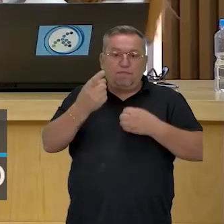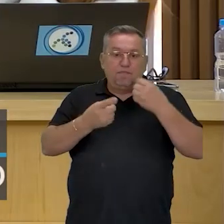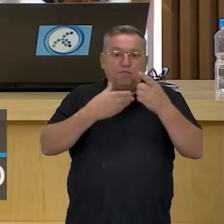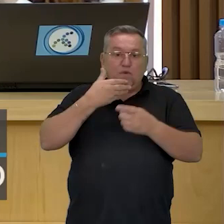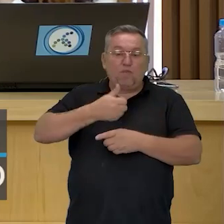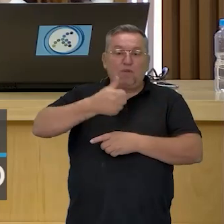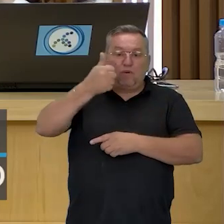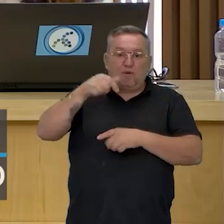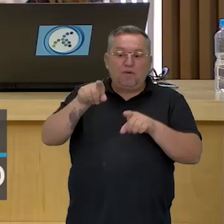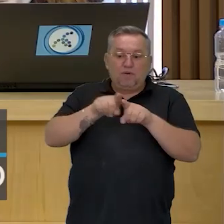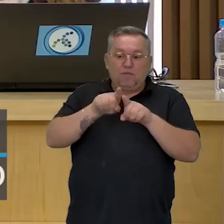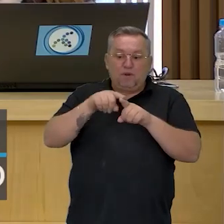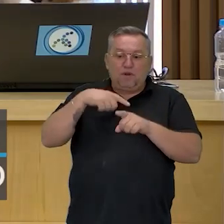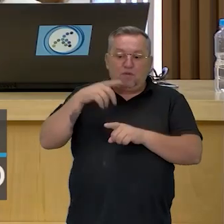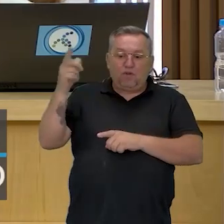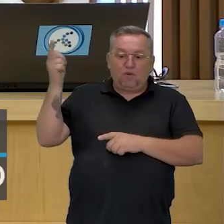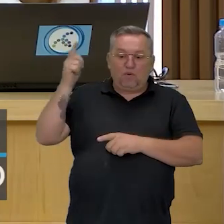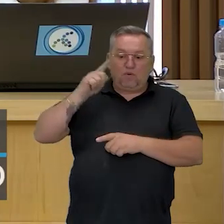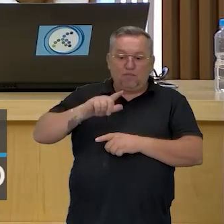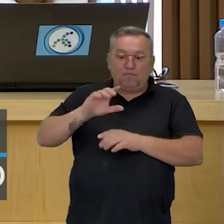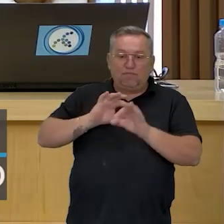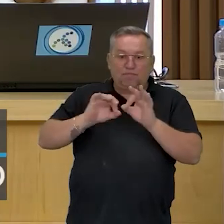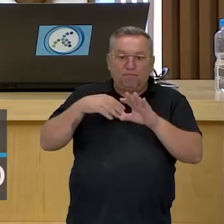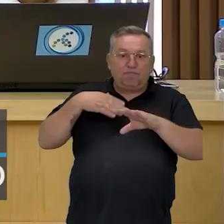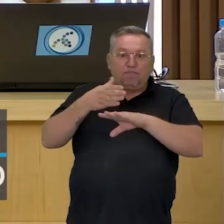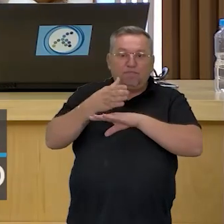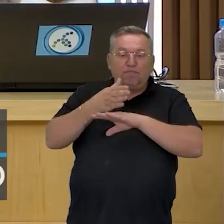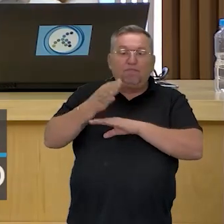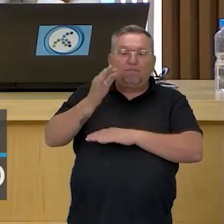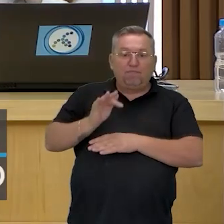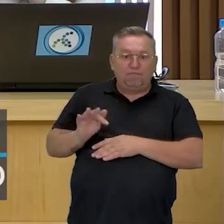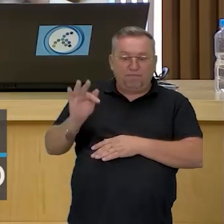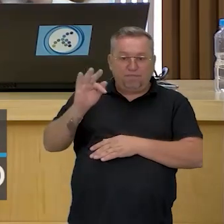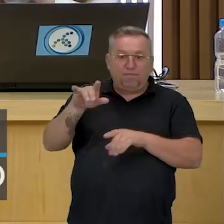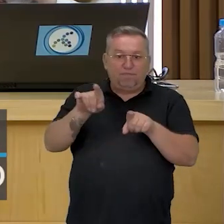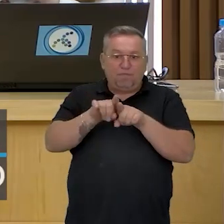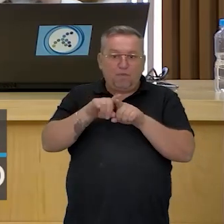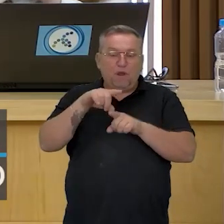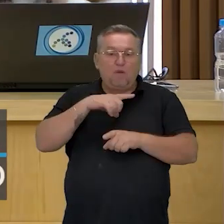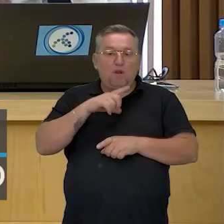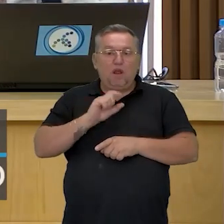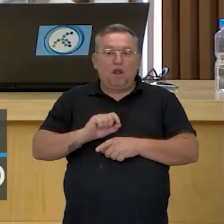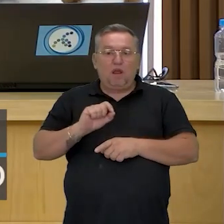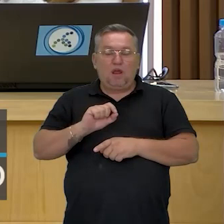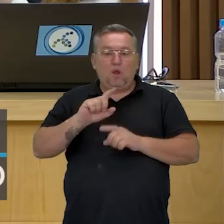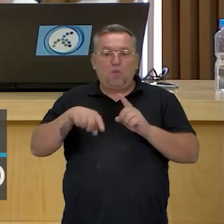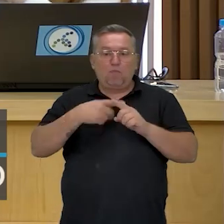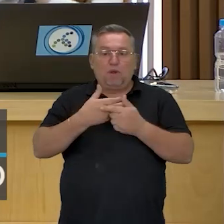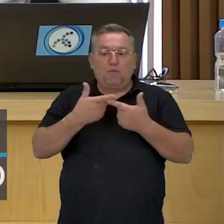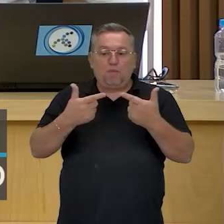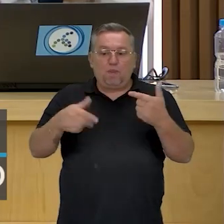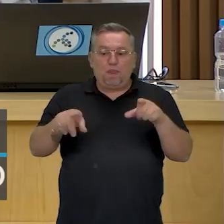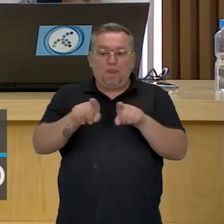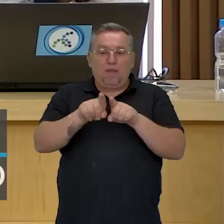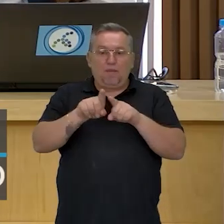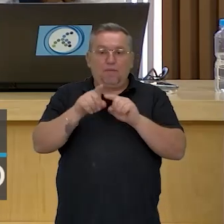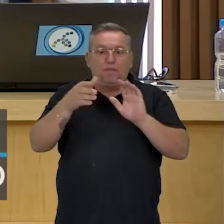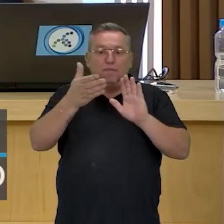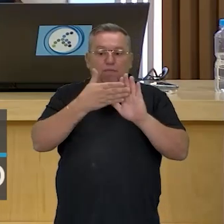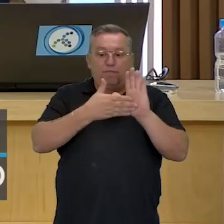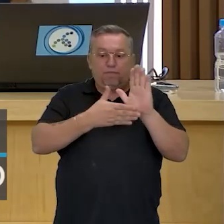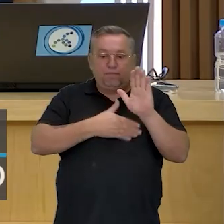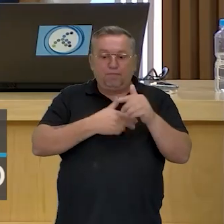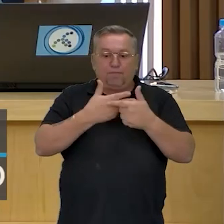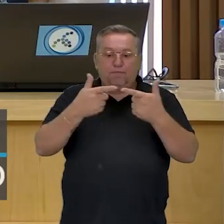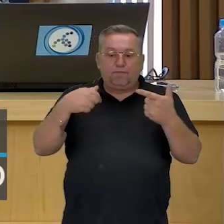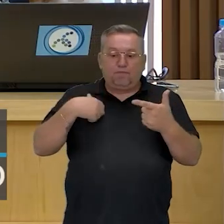melhora. Eu já consegui frequentar a universidade. Eu tenho mais recursos para planejar as